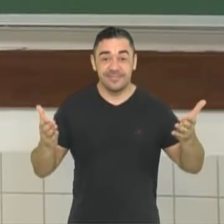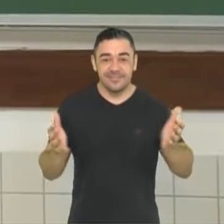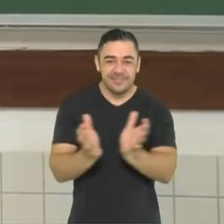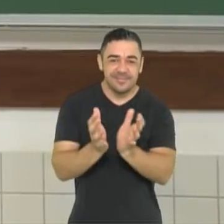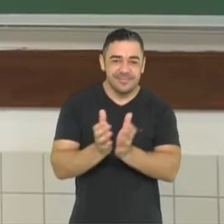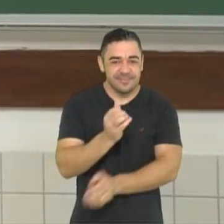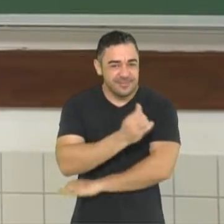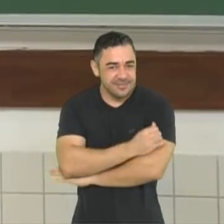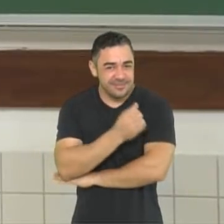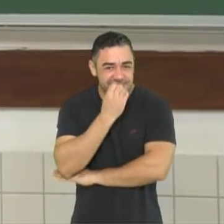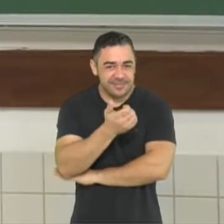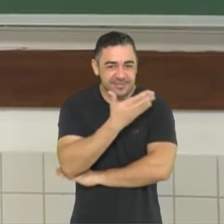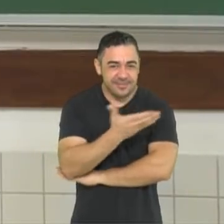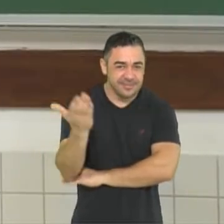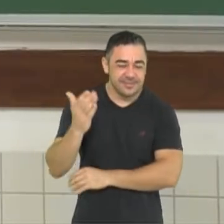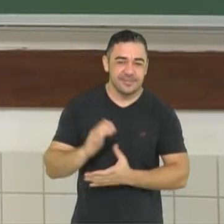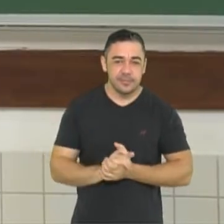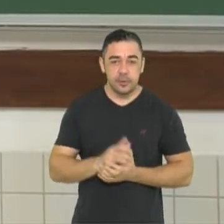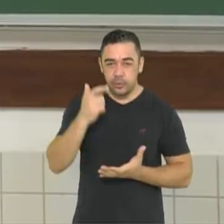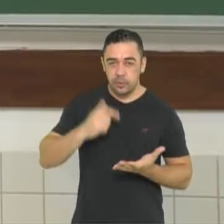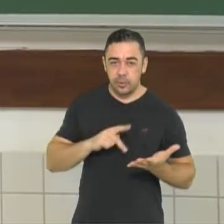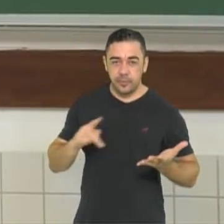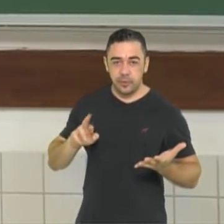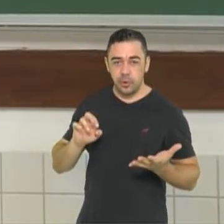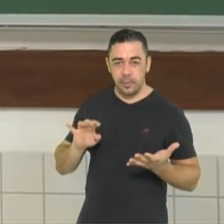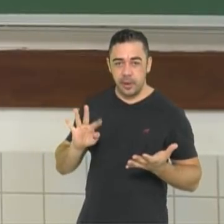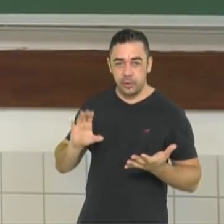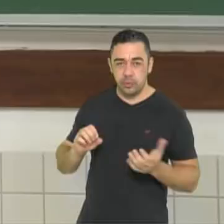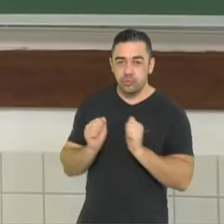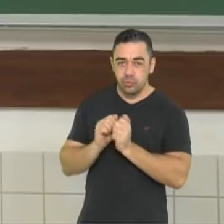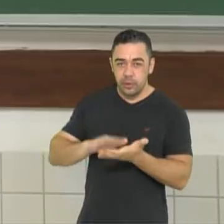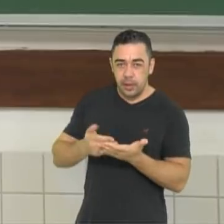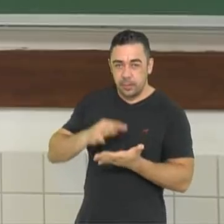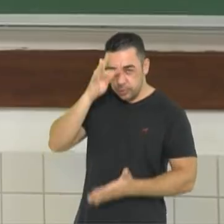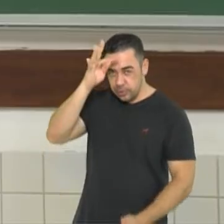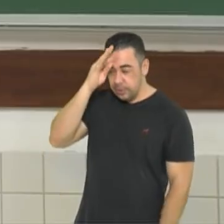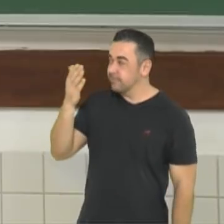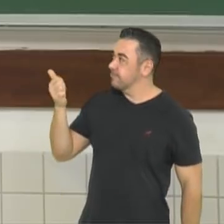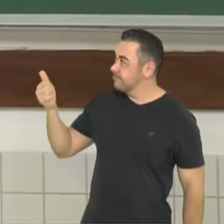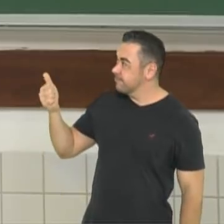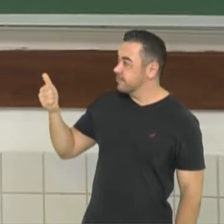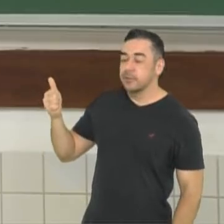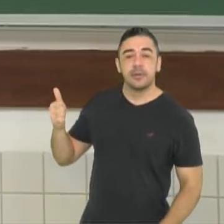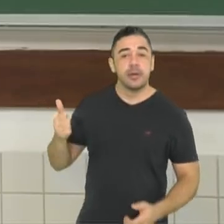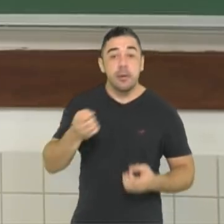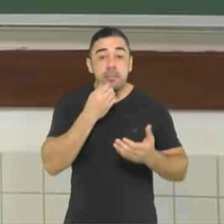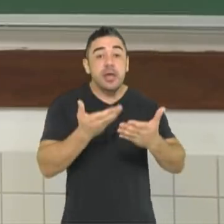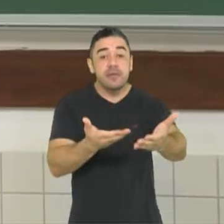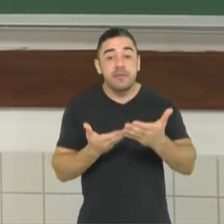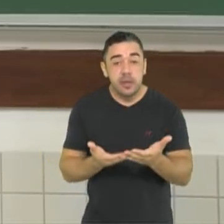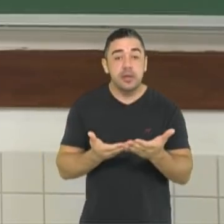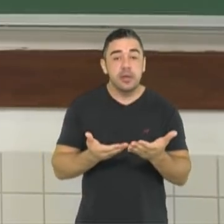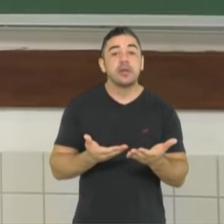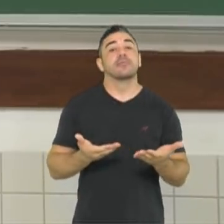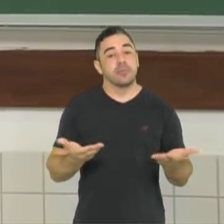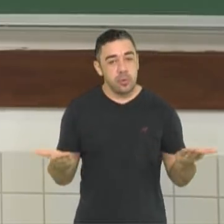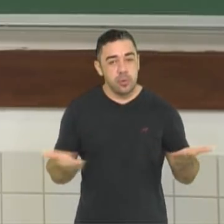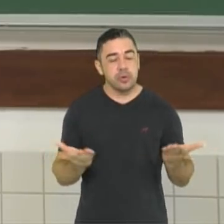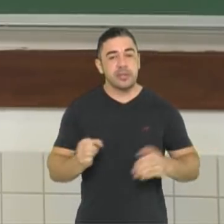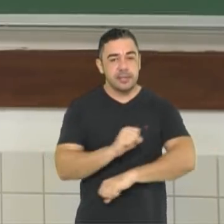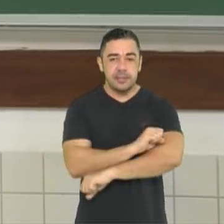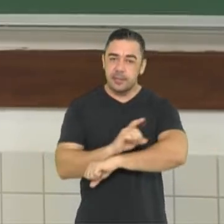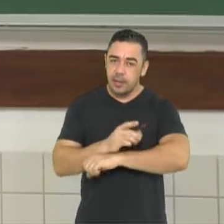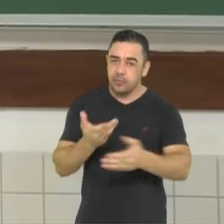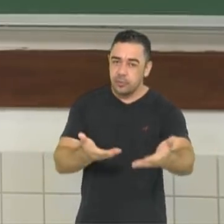Fala, galerinha do sexto ano, tudo bem? Sou o professor Roberto Falcione, junto com o professor Tiago. Sejam todos bem-vindos em nome da Secretaria da